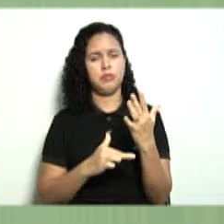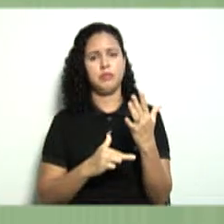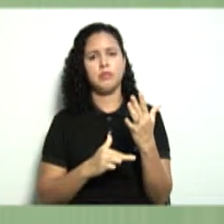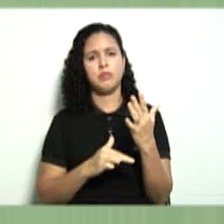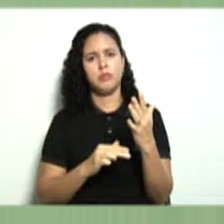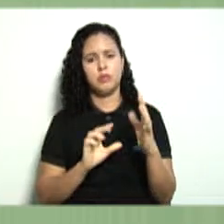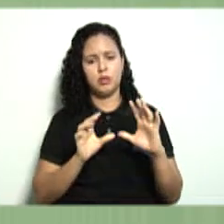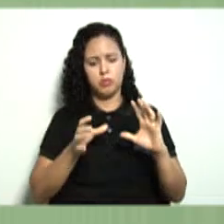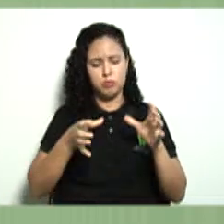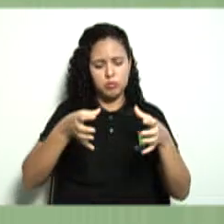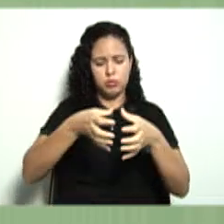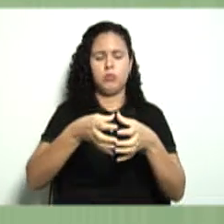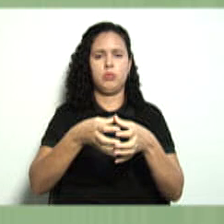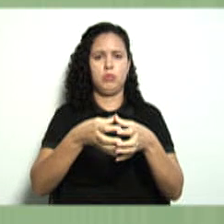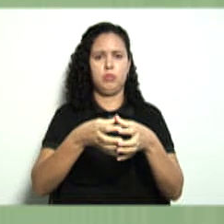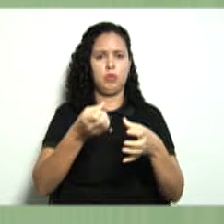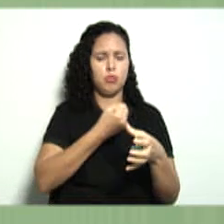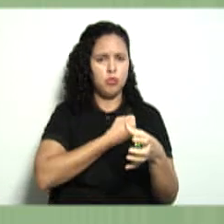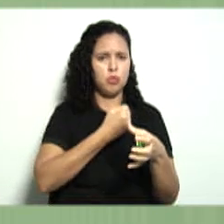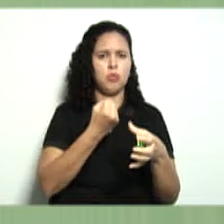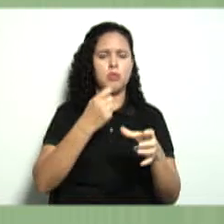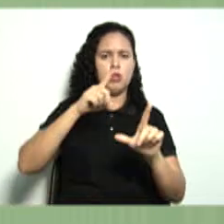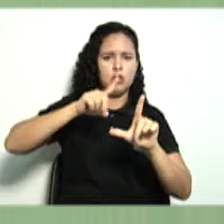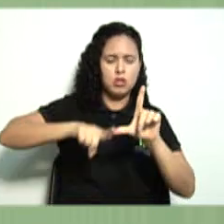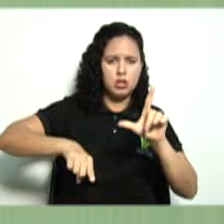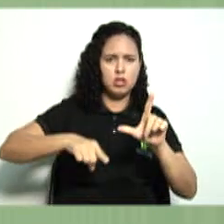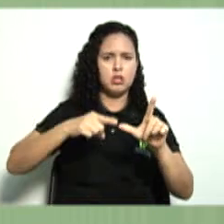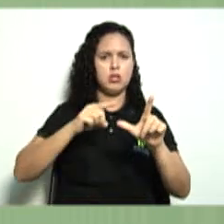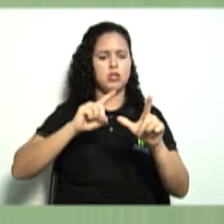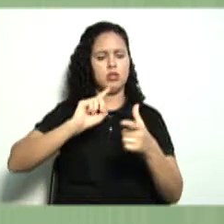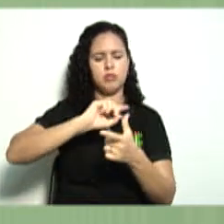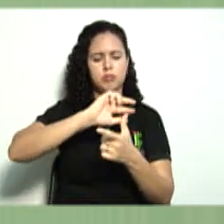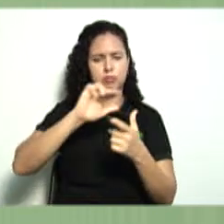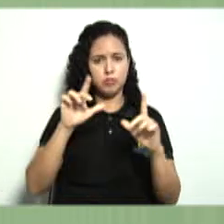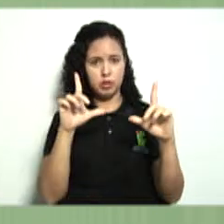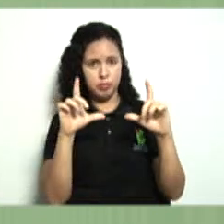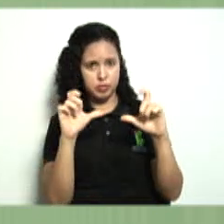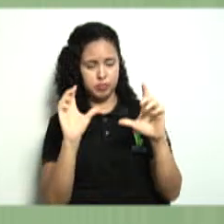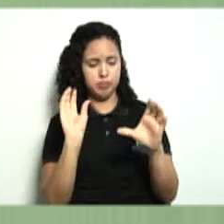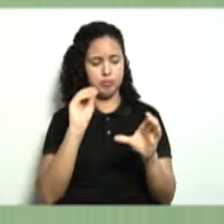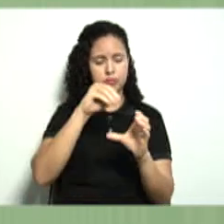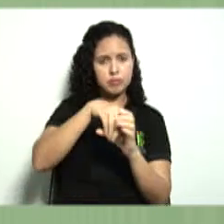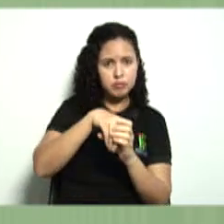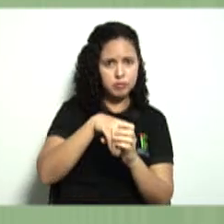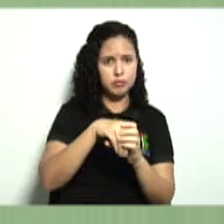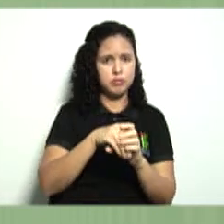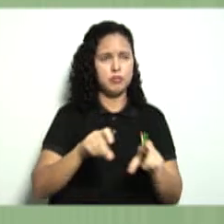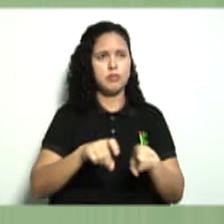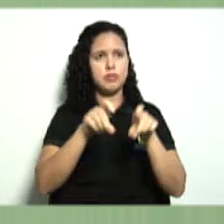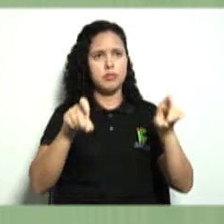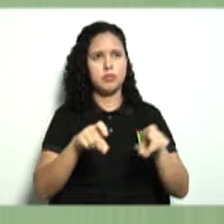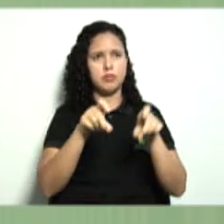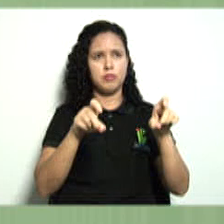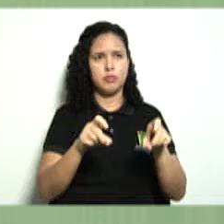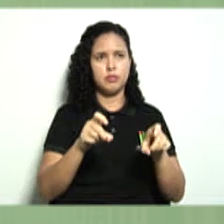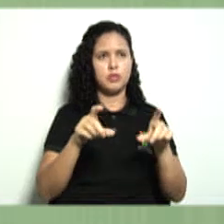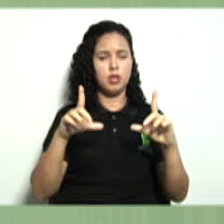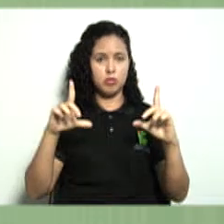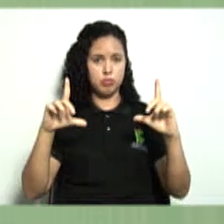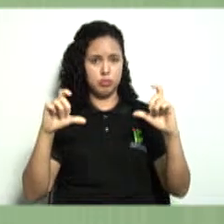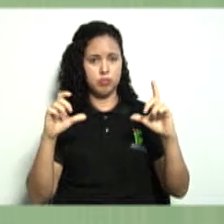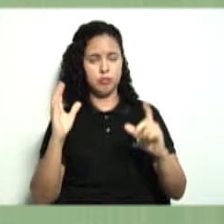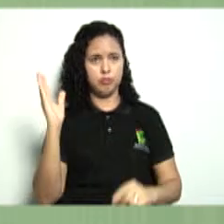um conjunto de números, caracteres e imagens não processadas. Olha essa imagem que a gente deixou aqui, ó,